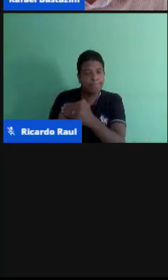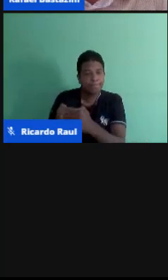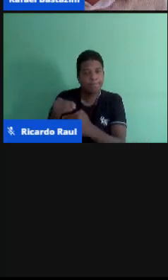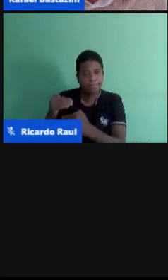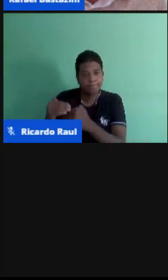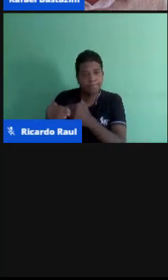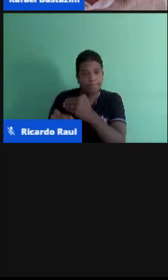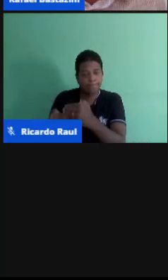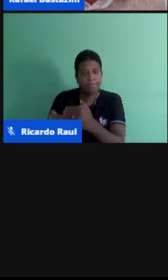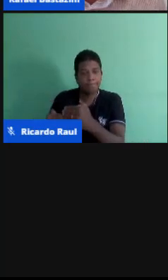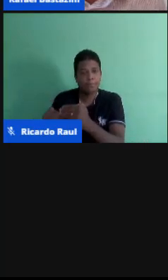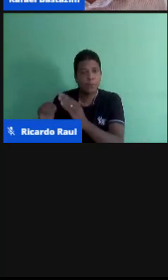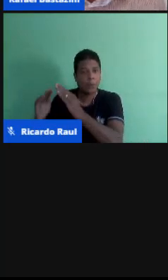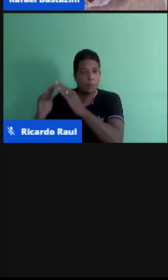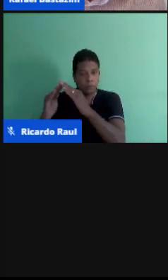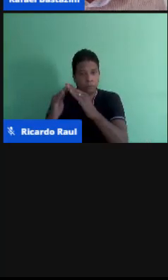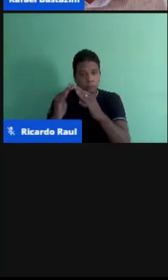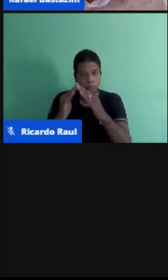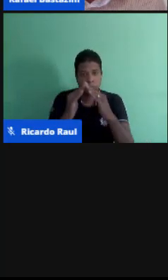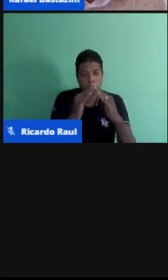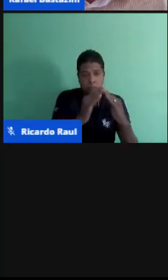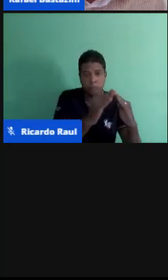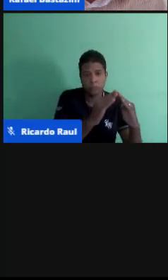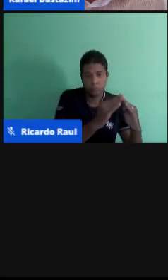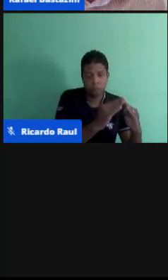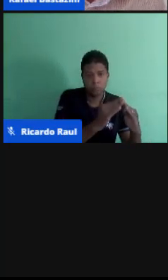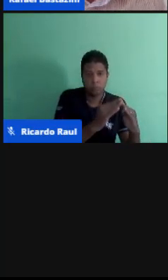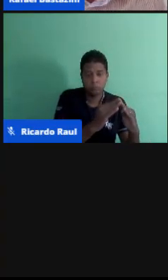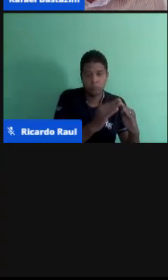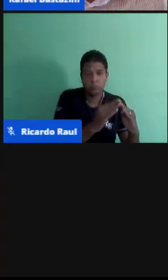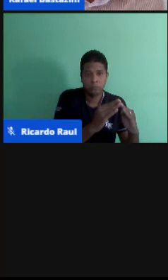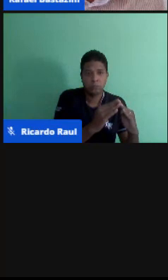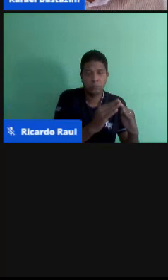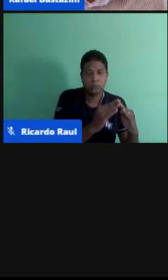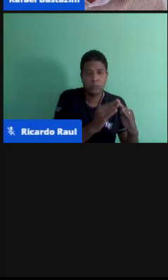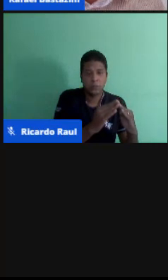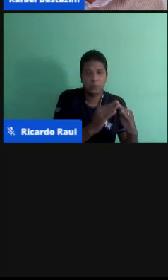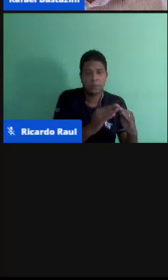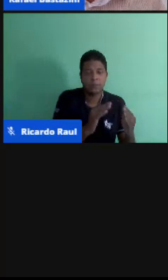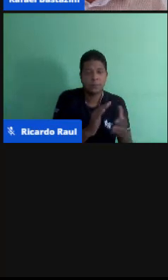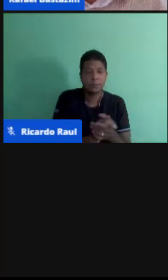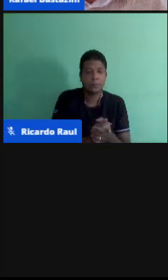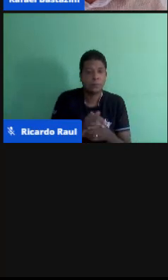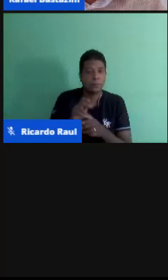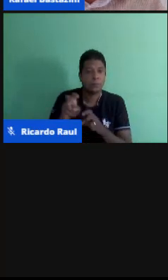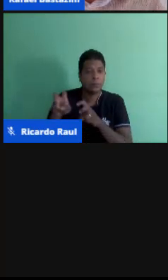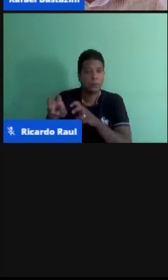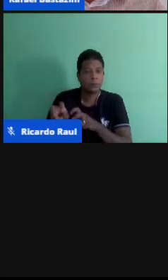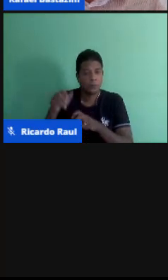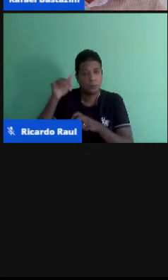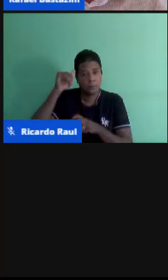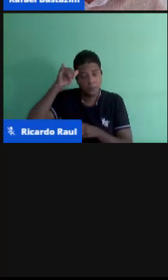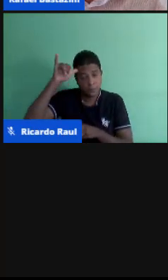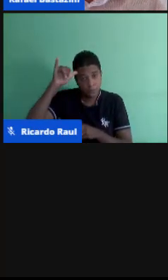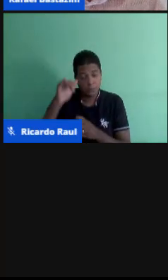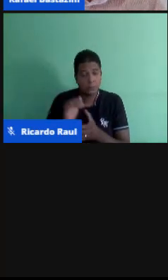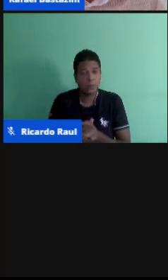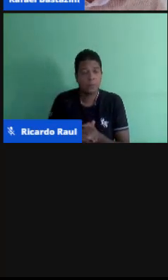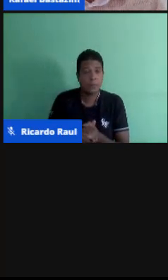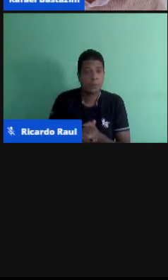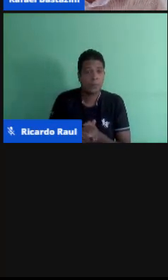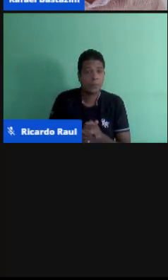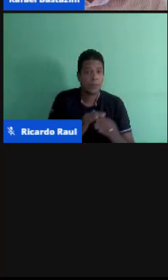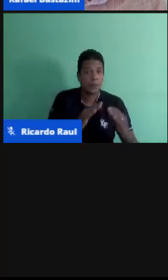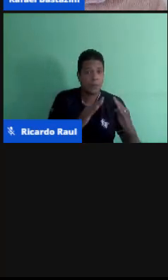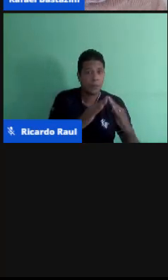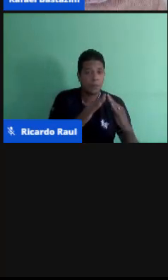de urbanização, porque expropriou uma série de pequenos proprietários rurais e concentrou,